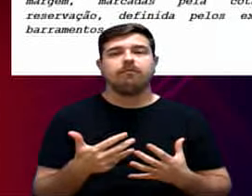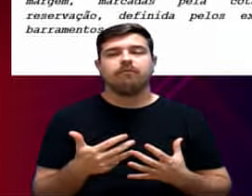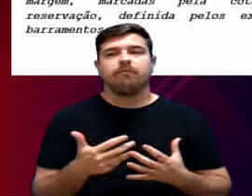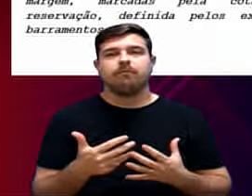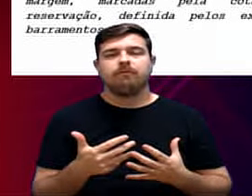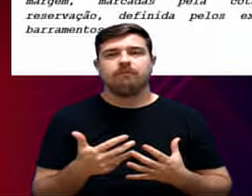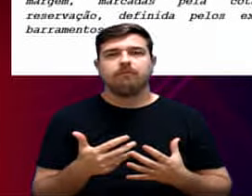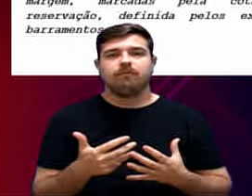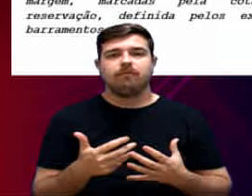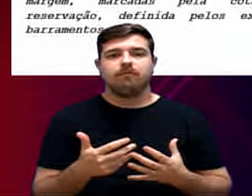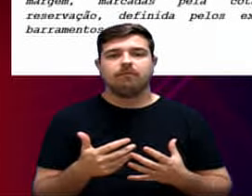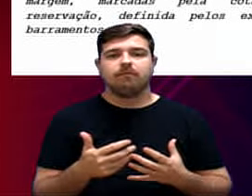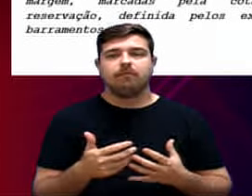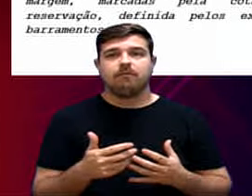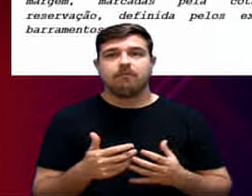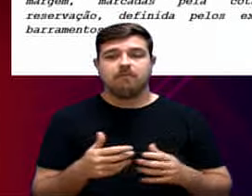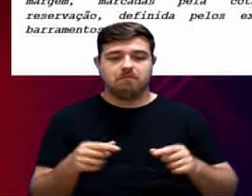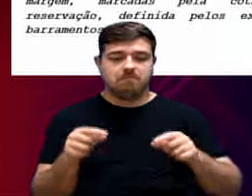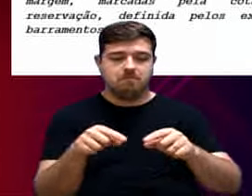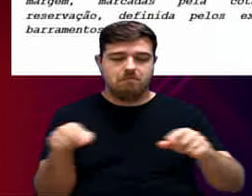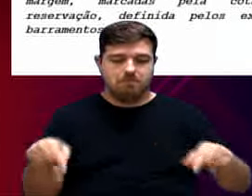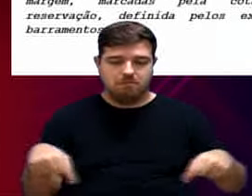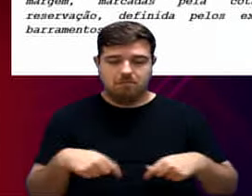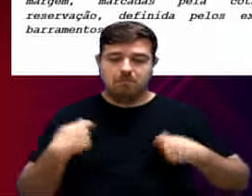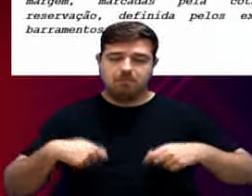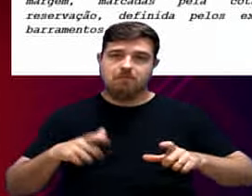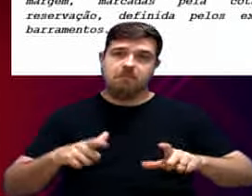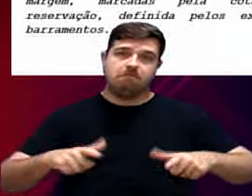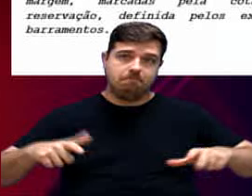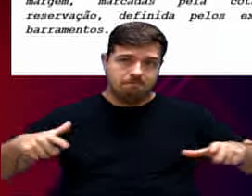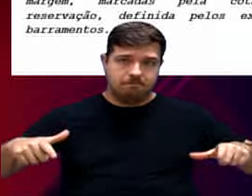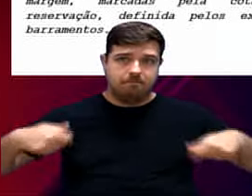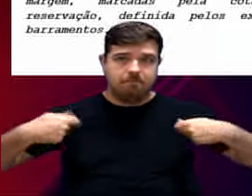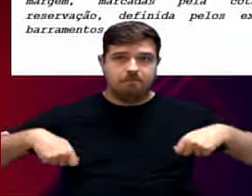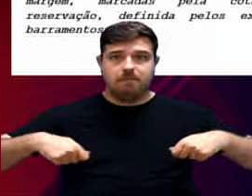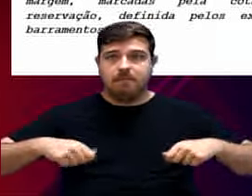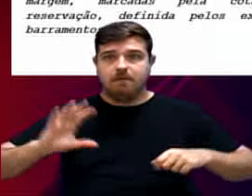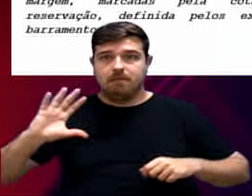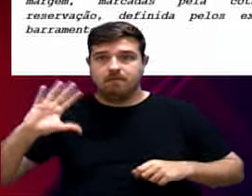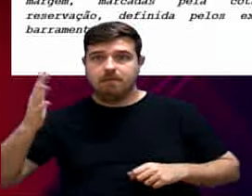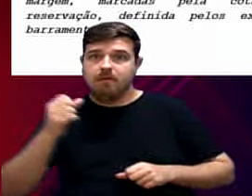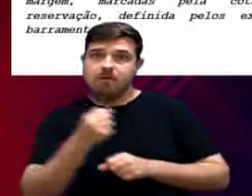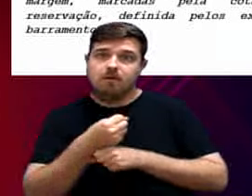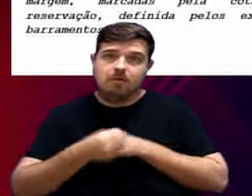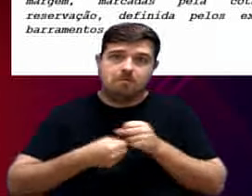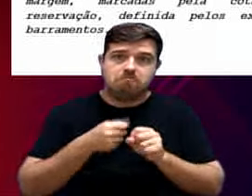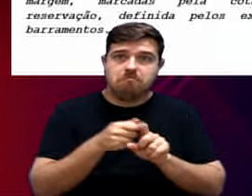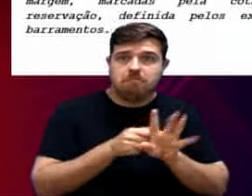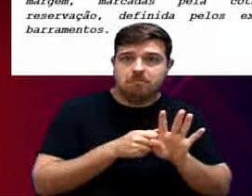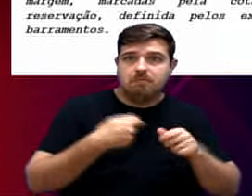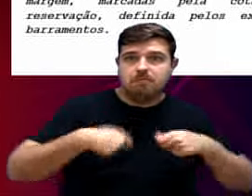eh maior leito sazonal e isso era algo que